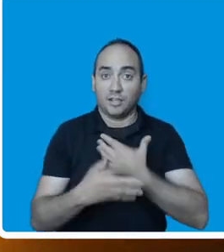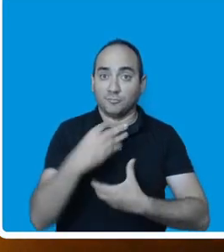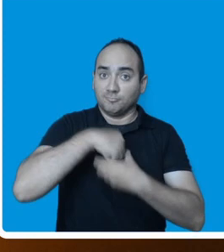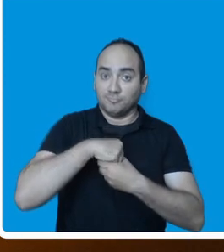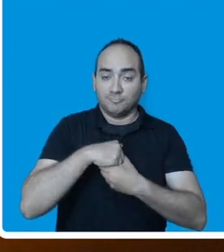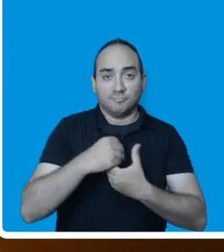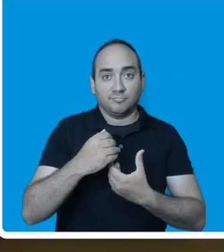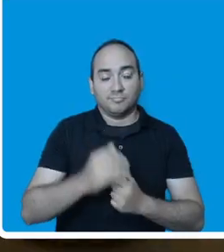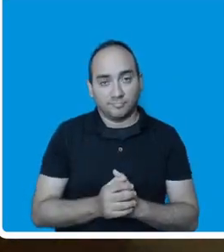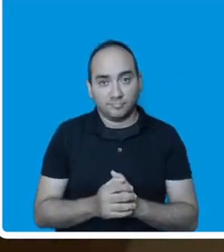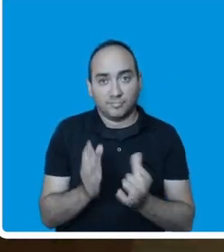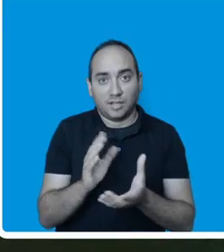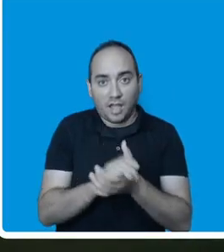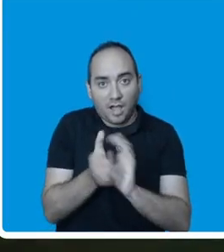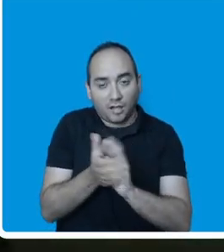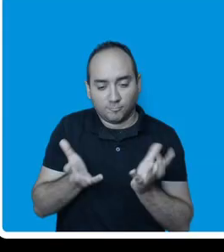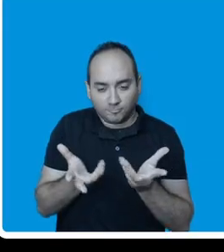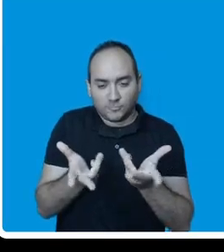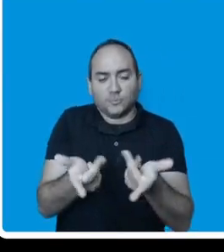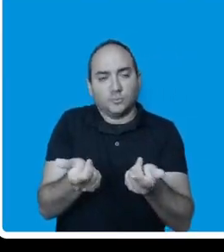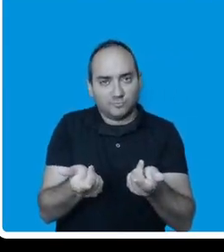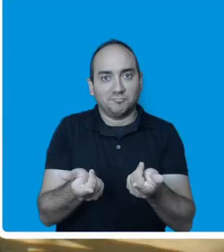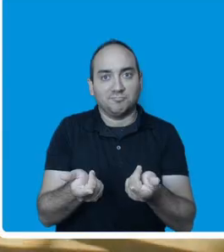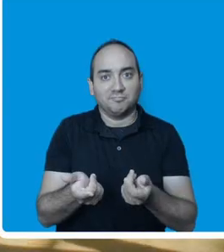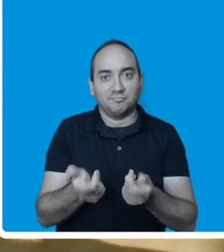emocionais, artísticos,